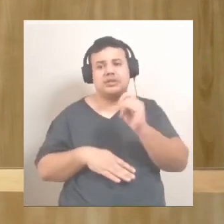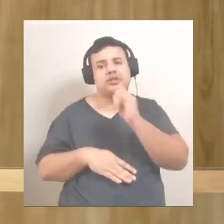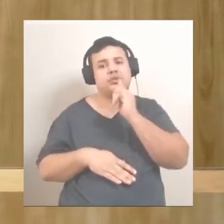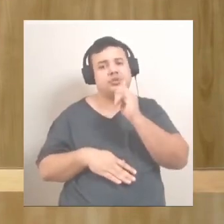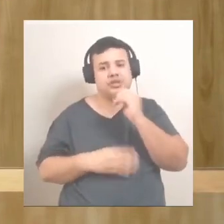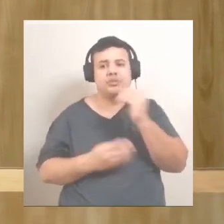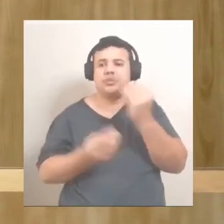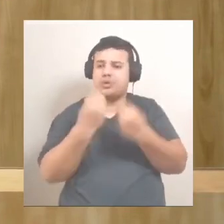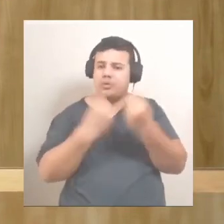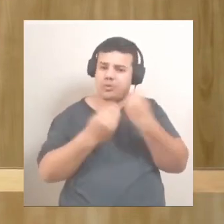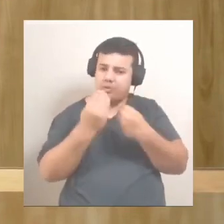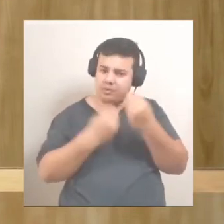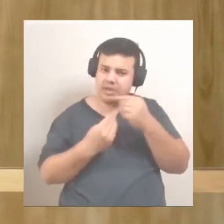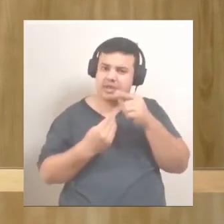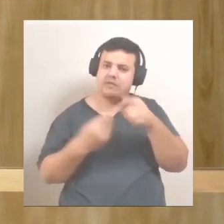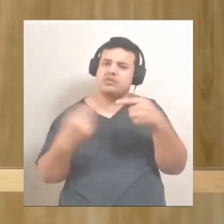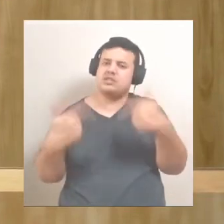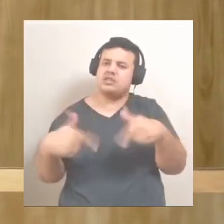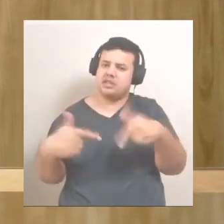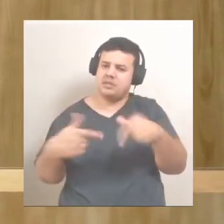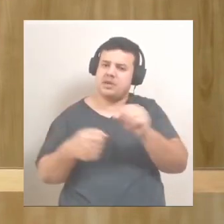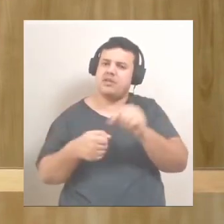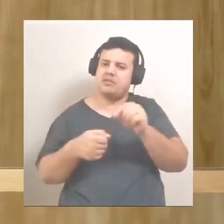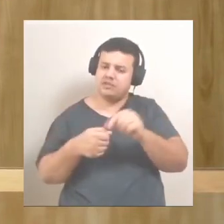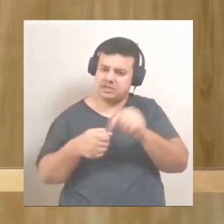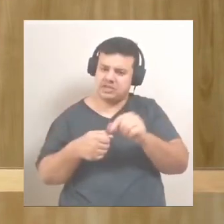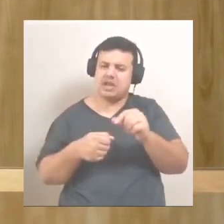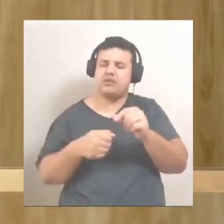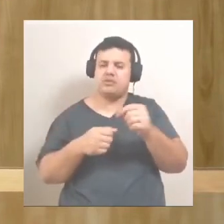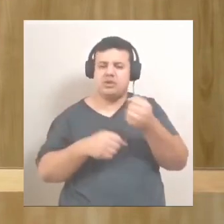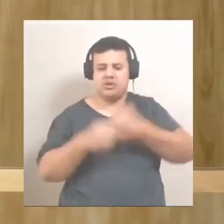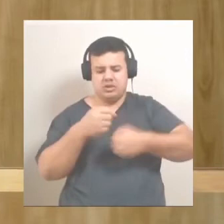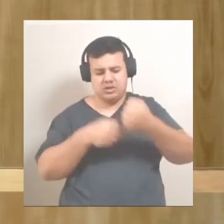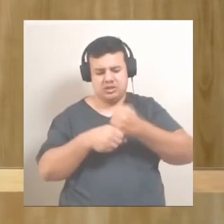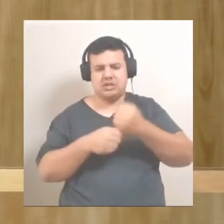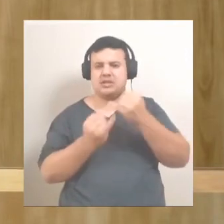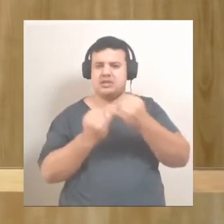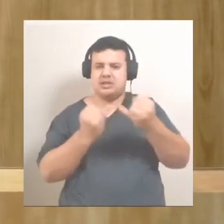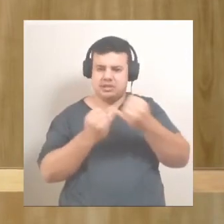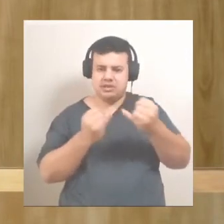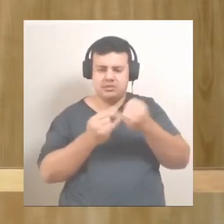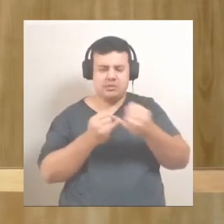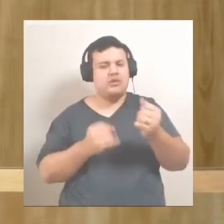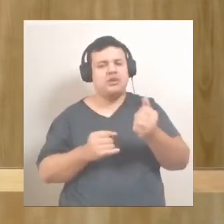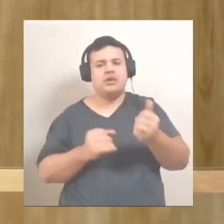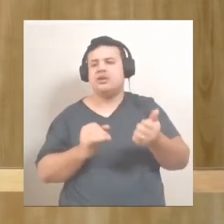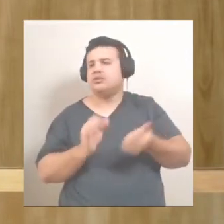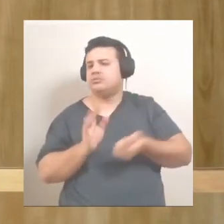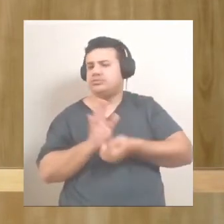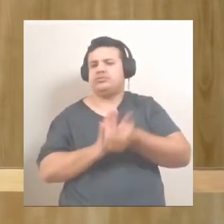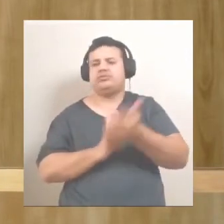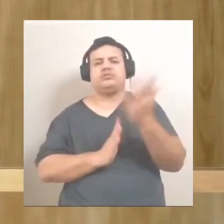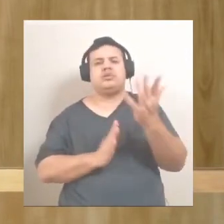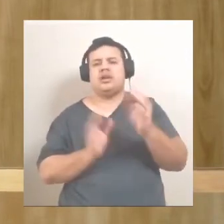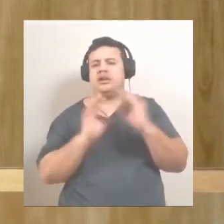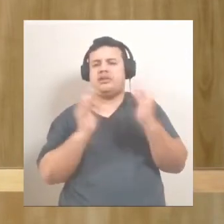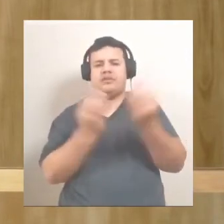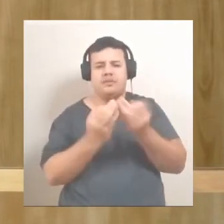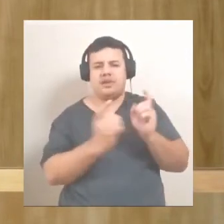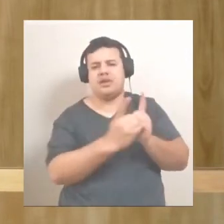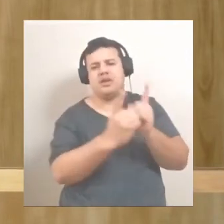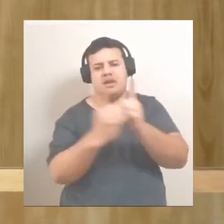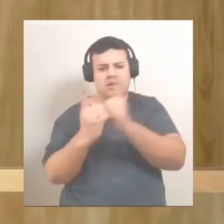né? Através do trabalho que vocês fizeram ao longo desse último ano e meio, muitas, milhares de famílias foram atendidas. Parabéns a